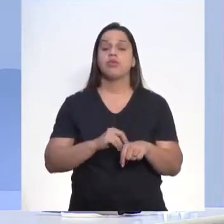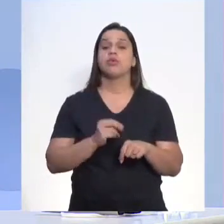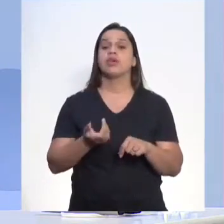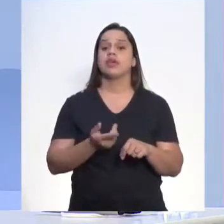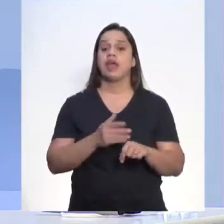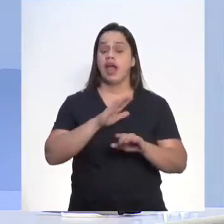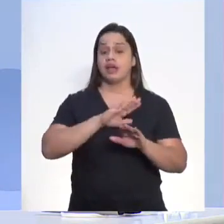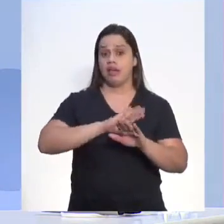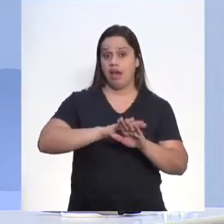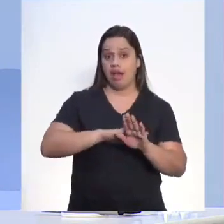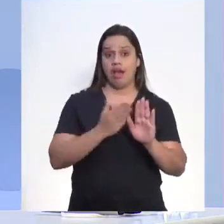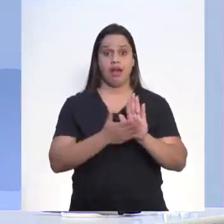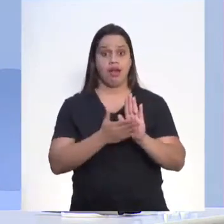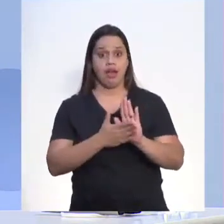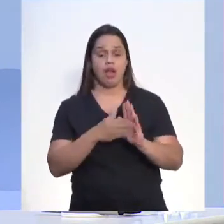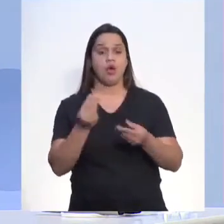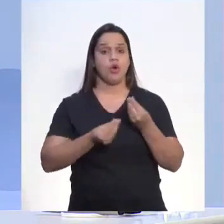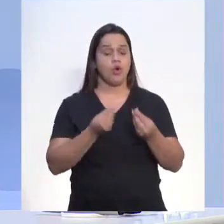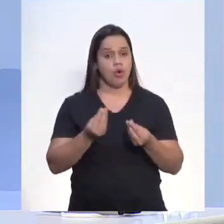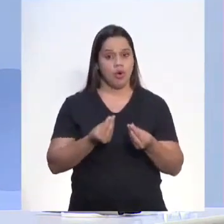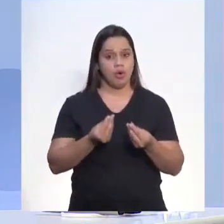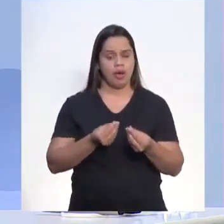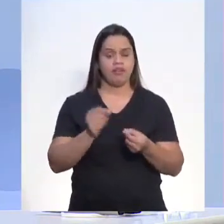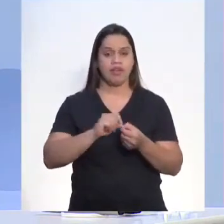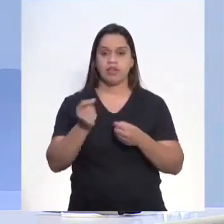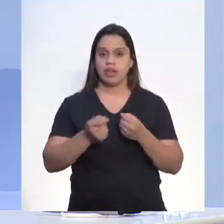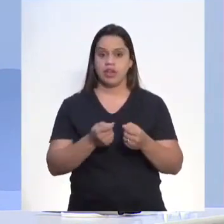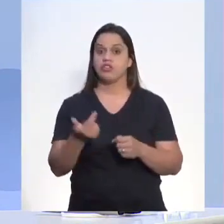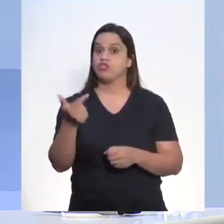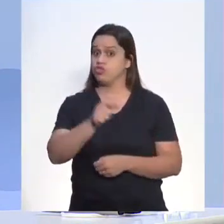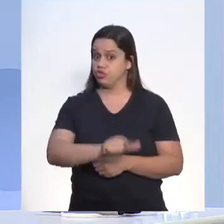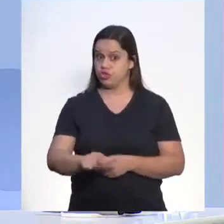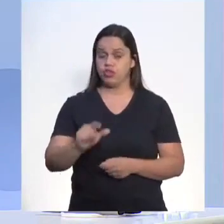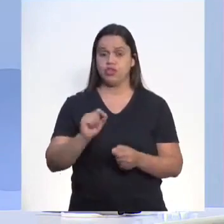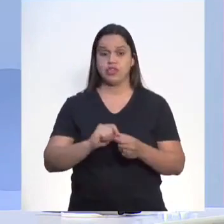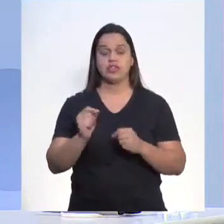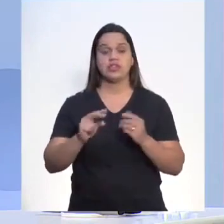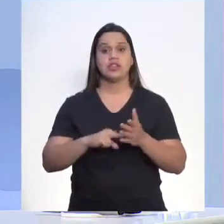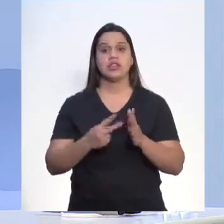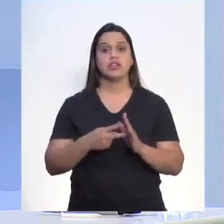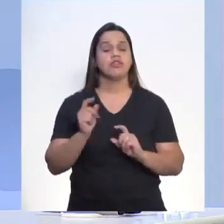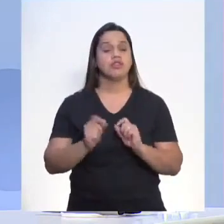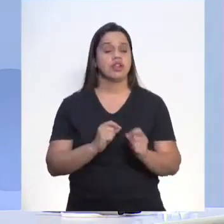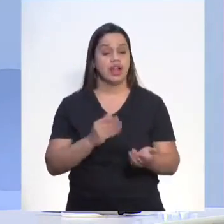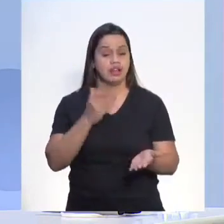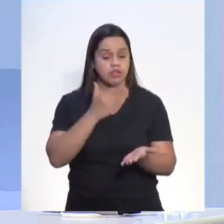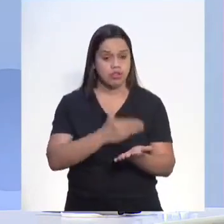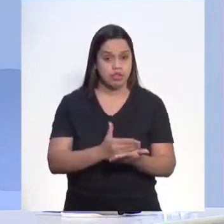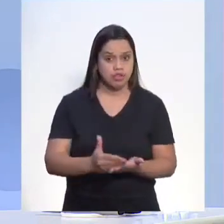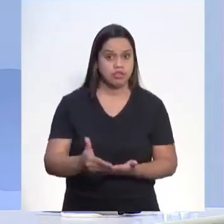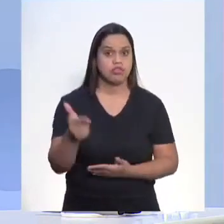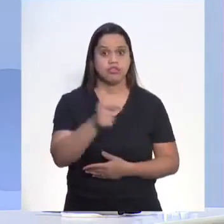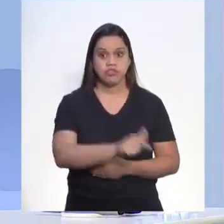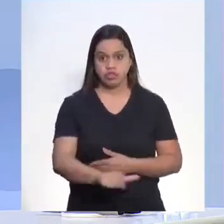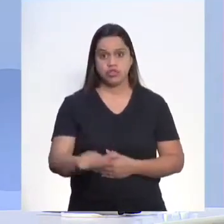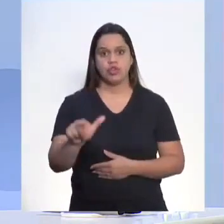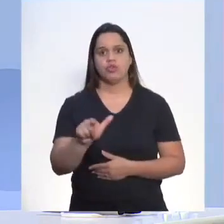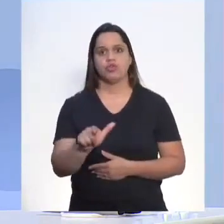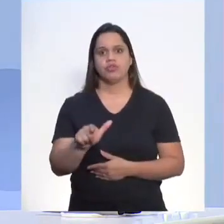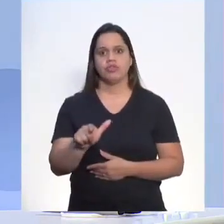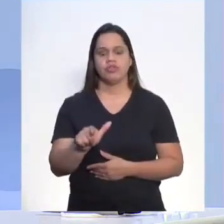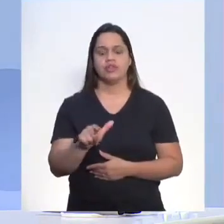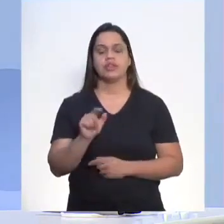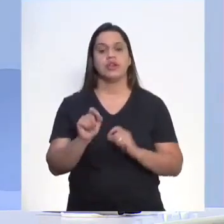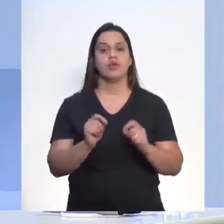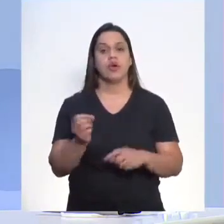Aí, quando ele vai lá e pega a moeda para lançar de novo, ele está iniciando uma nova atividade,